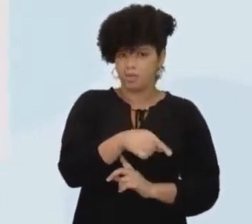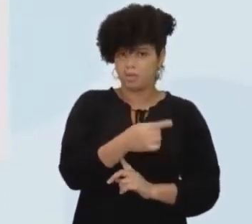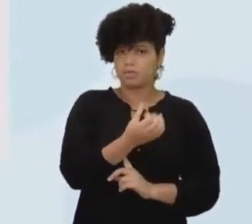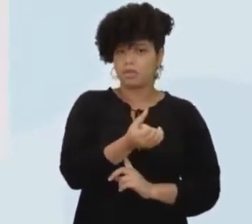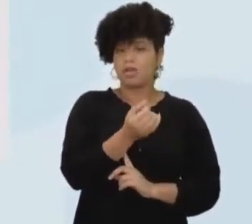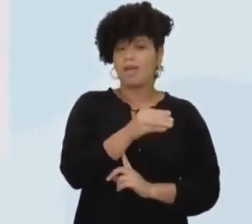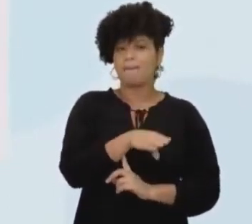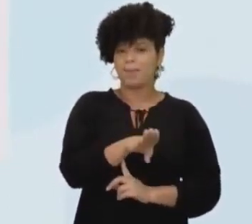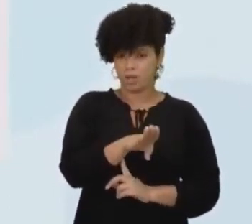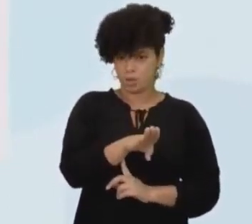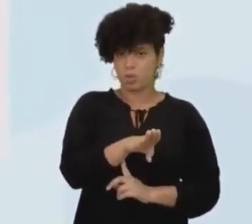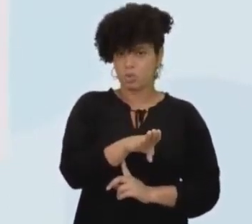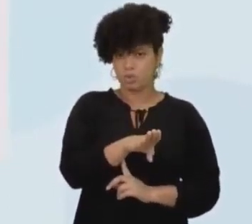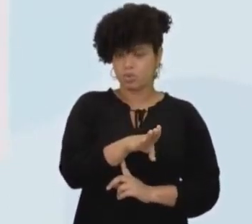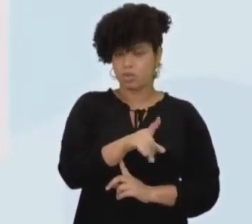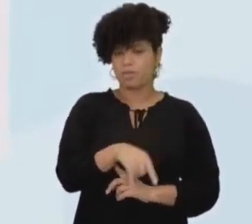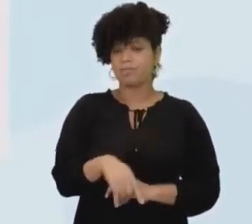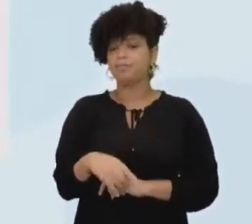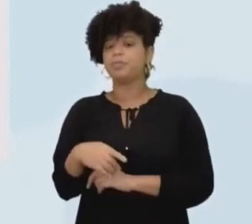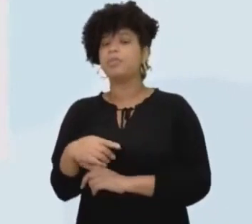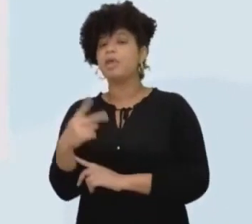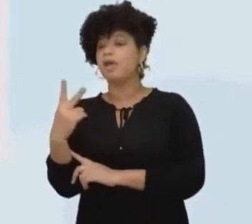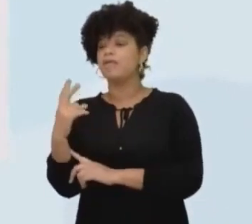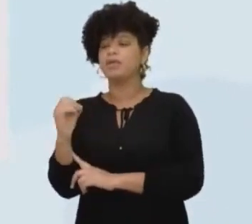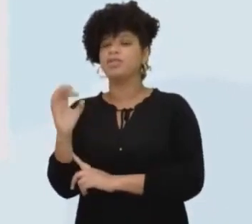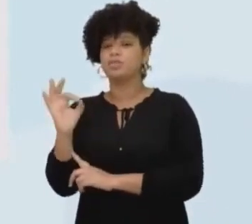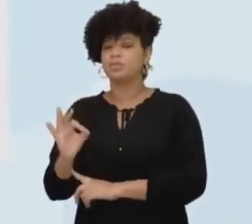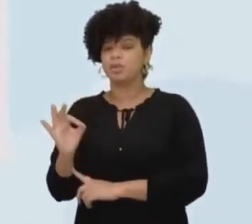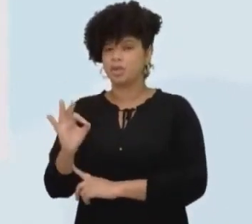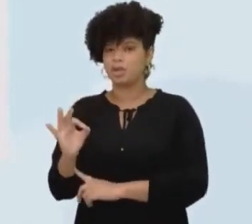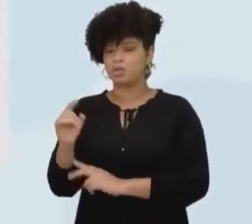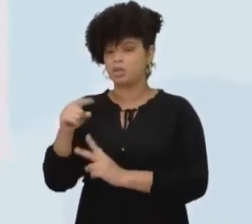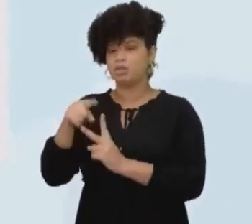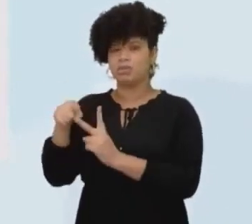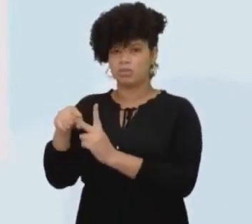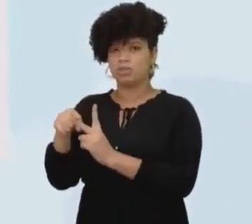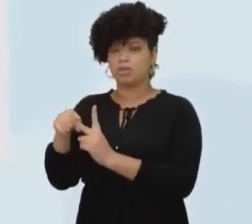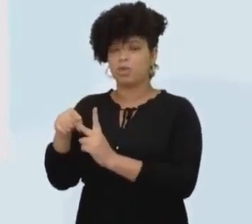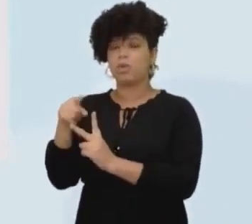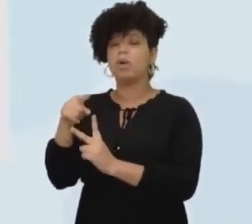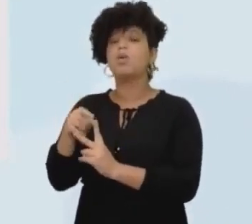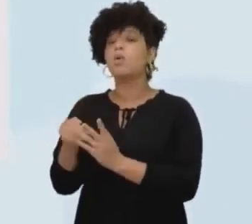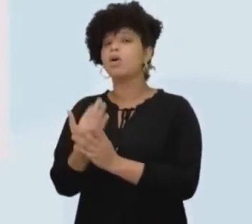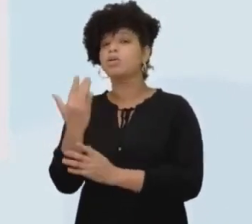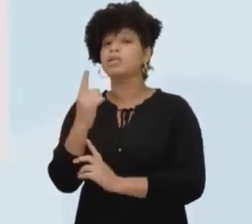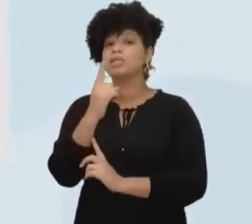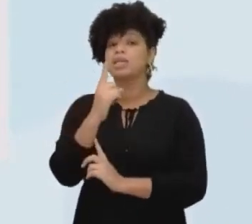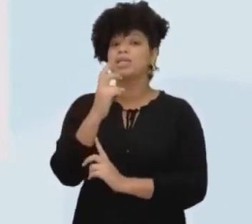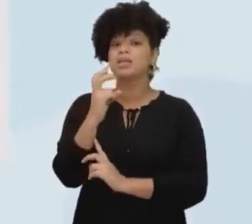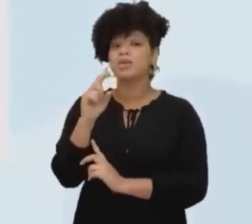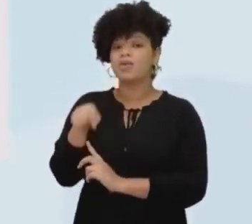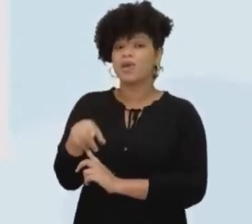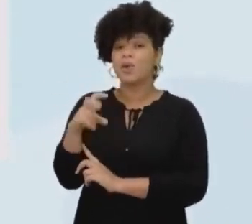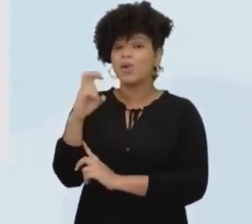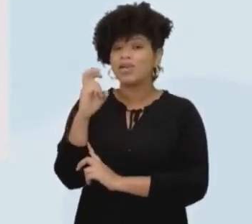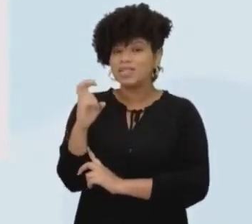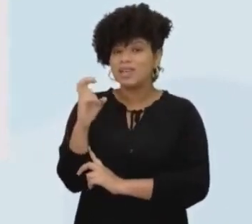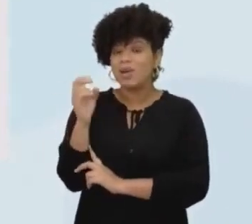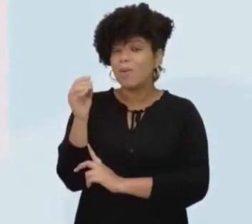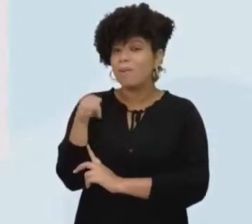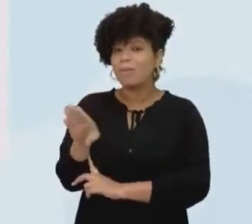107,6 milhões de reais e 20% a população recebe 155,5